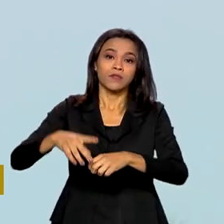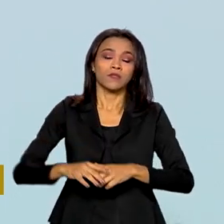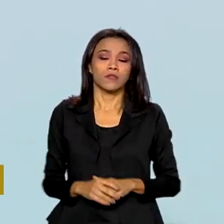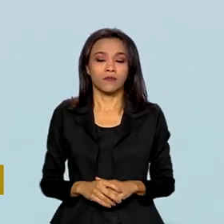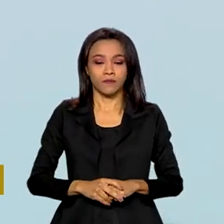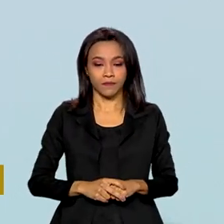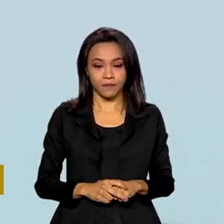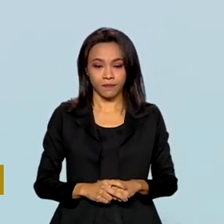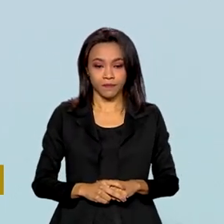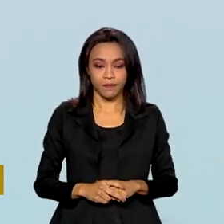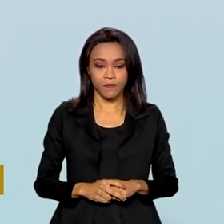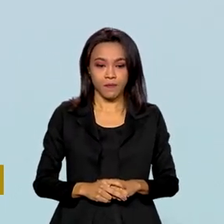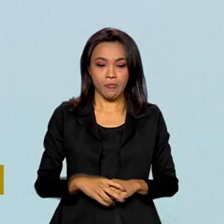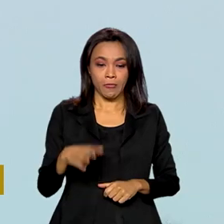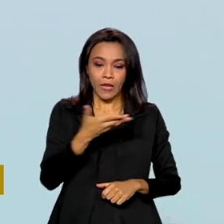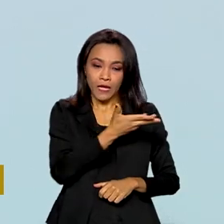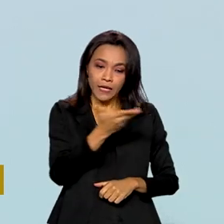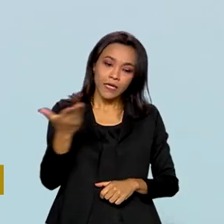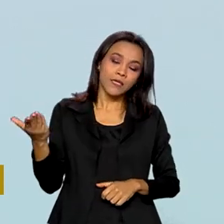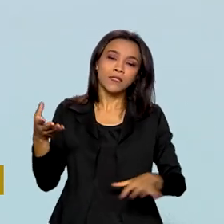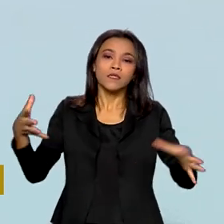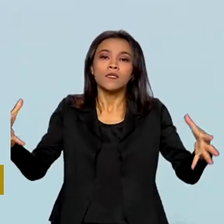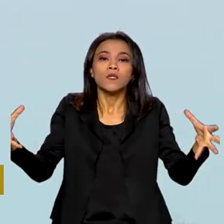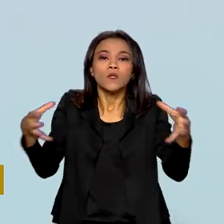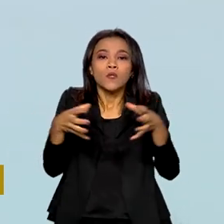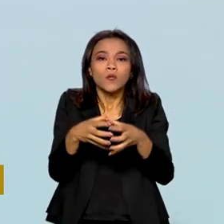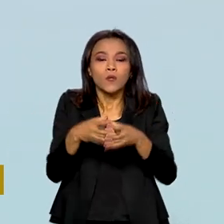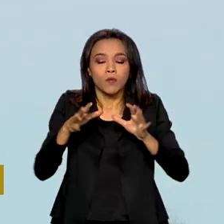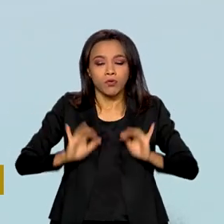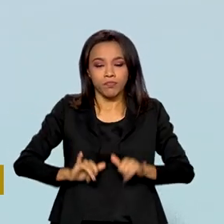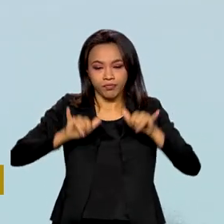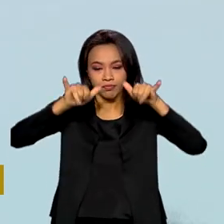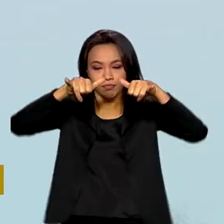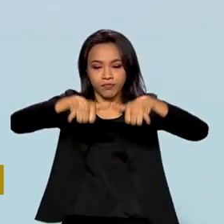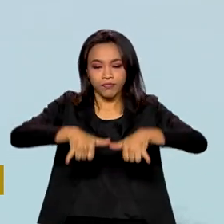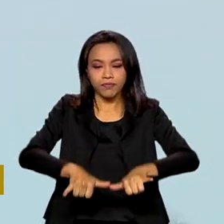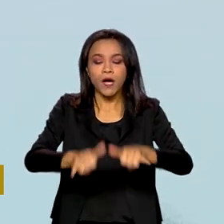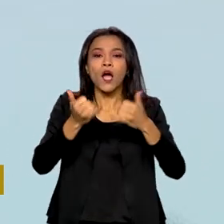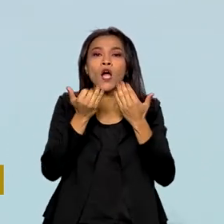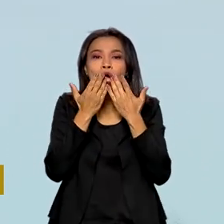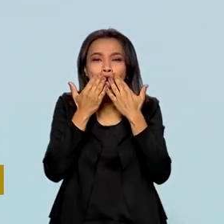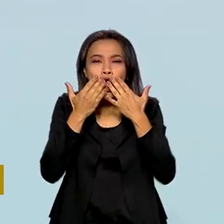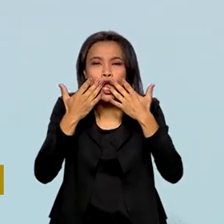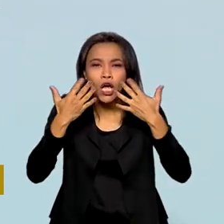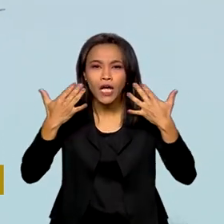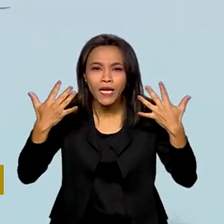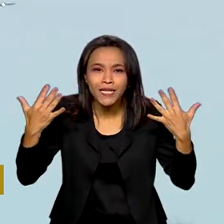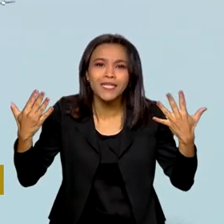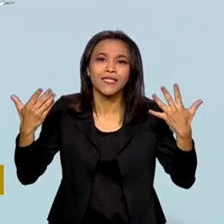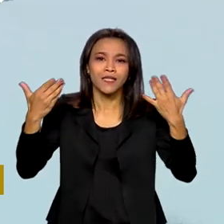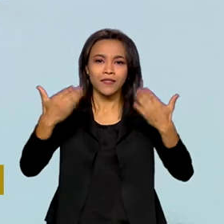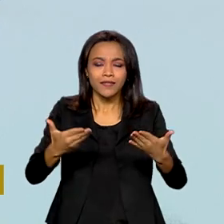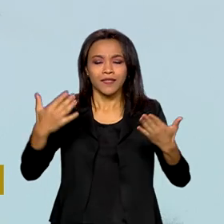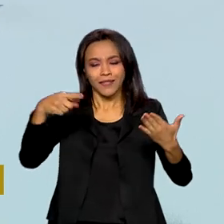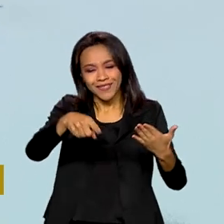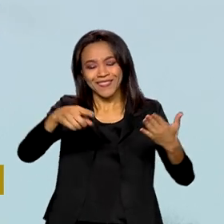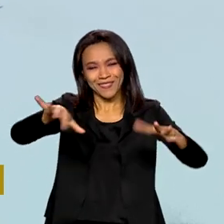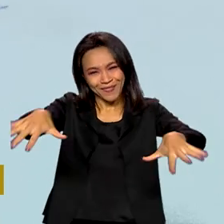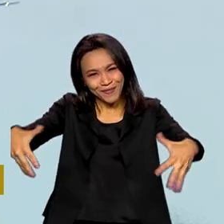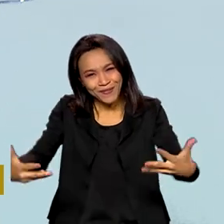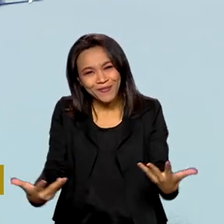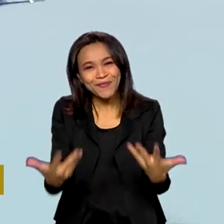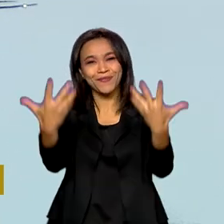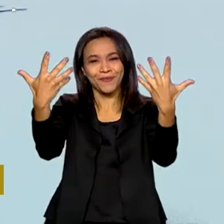A equipe retoma a capacidade de utilizar fumaça colorida, abrilhantando assim as comemorações